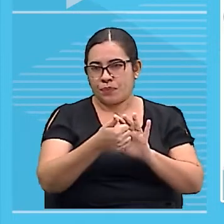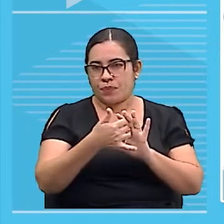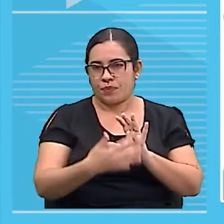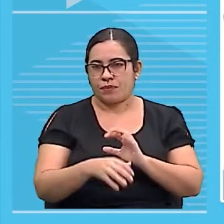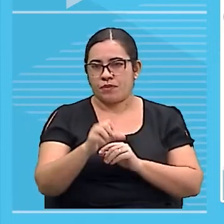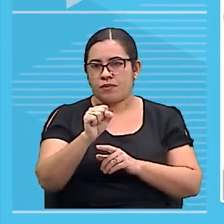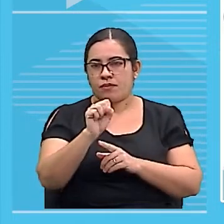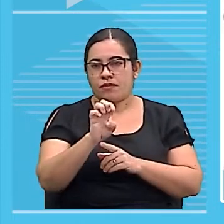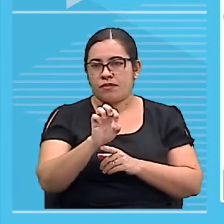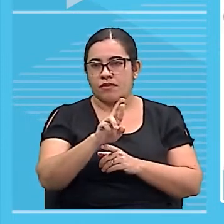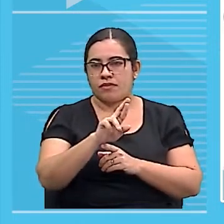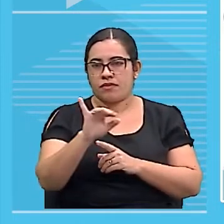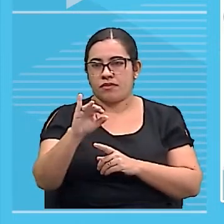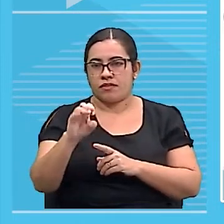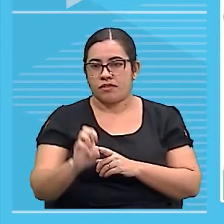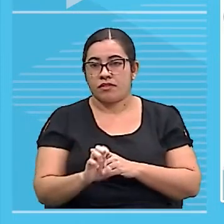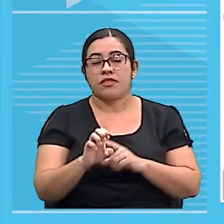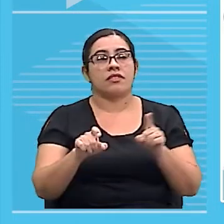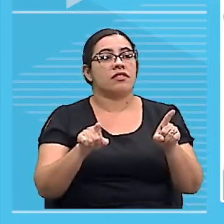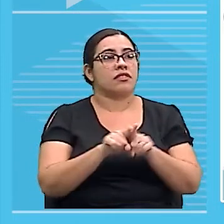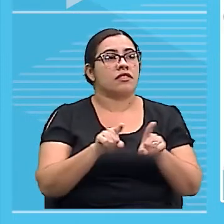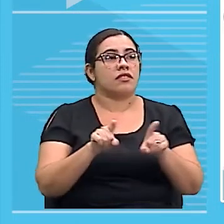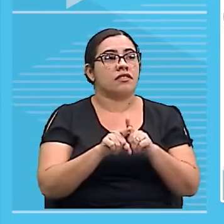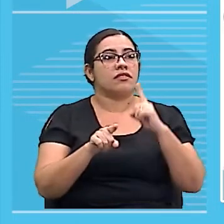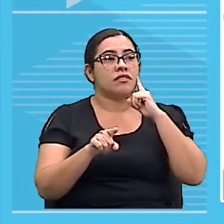o s de soma